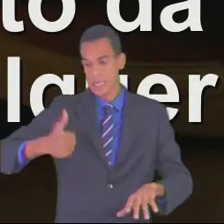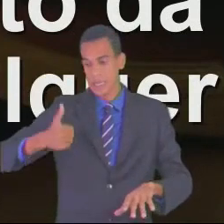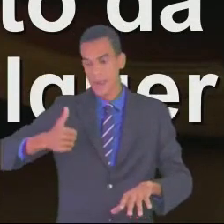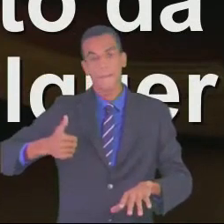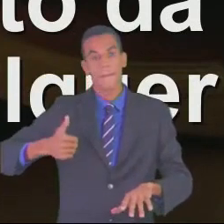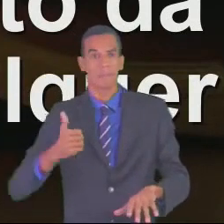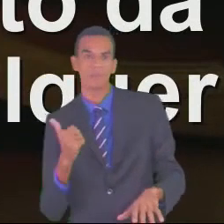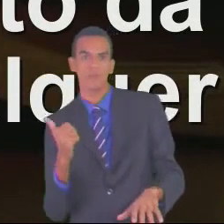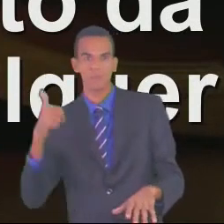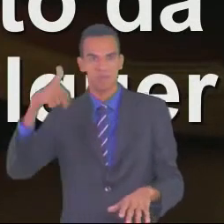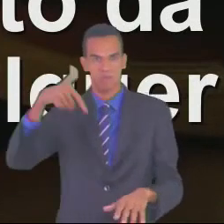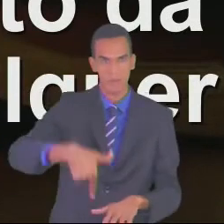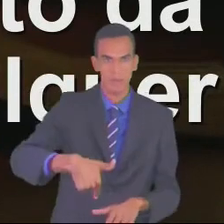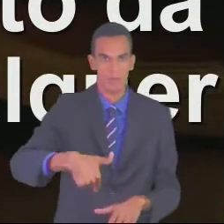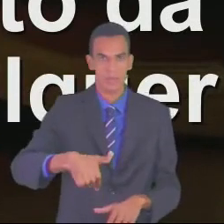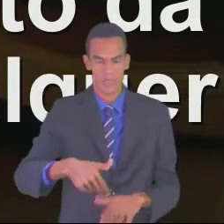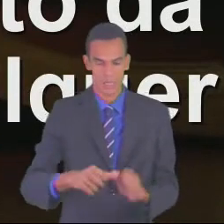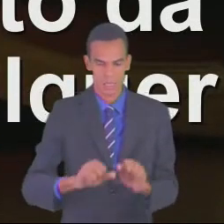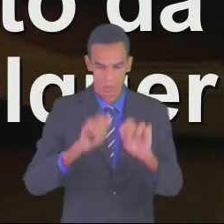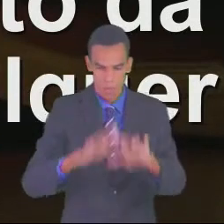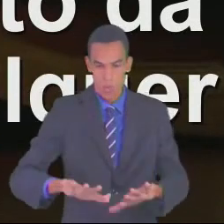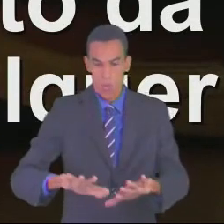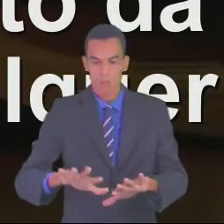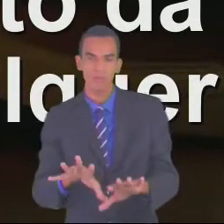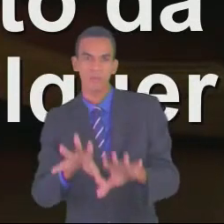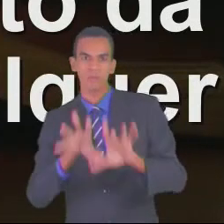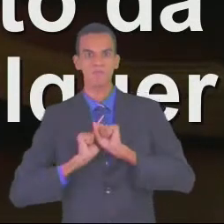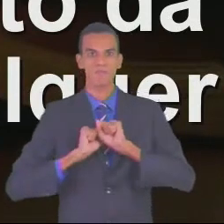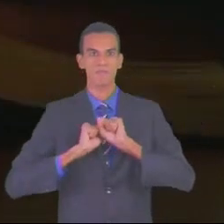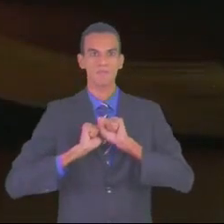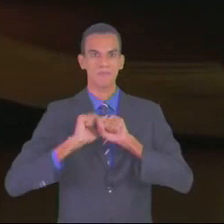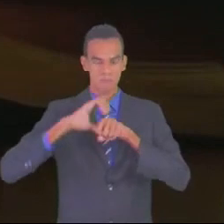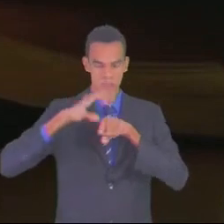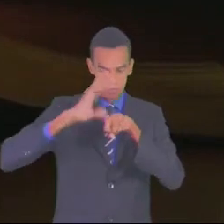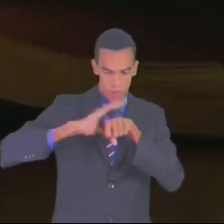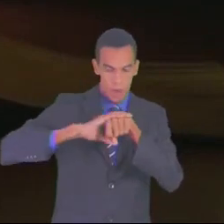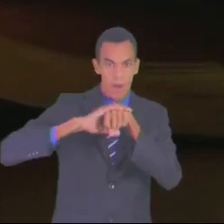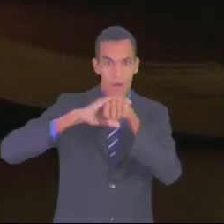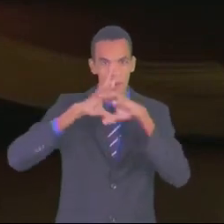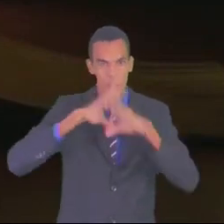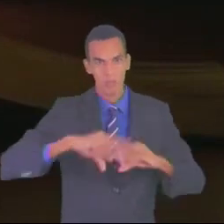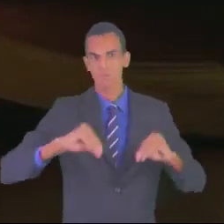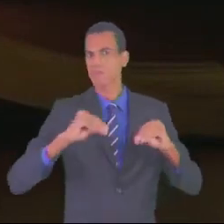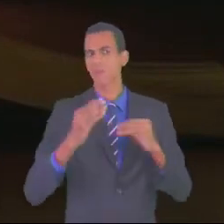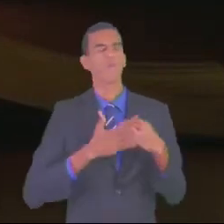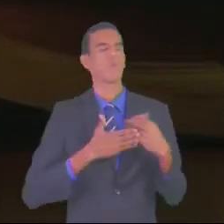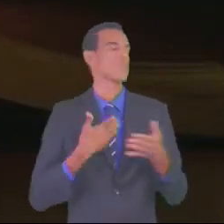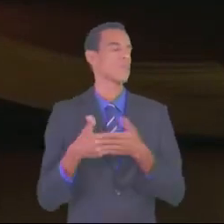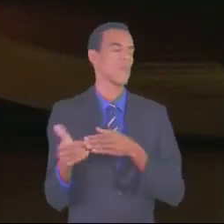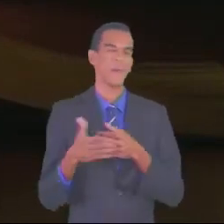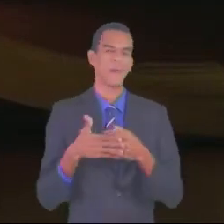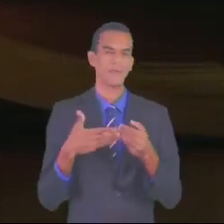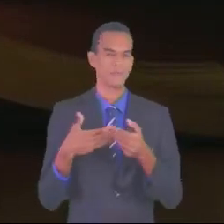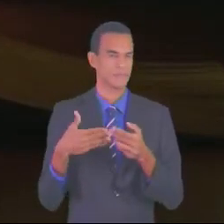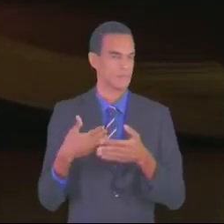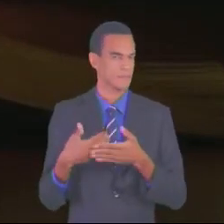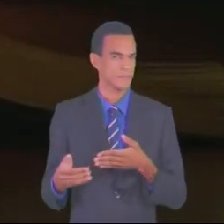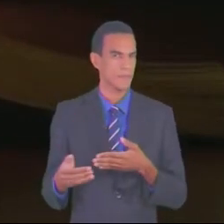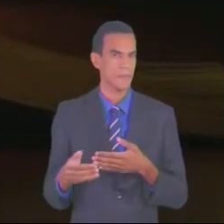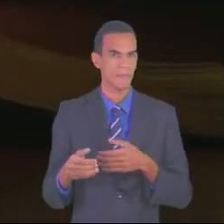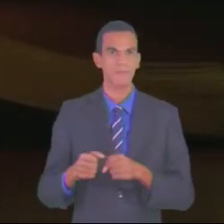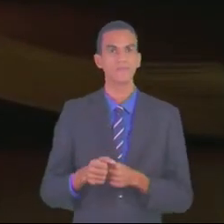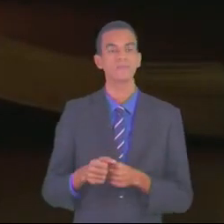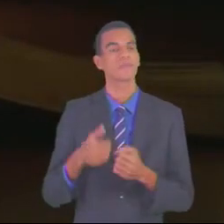descia, depois do movimento da água, sarava de qualquer enfermidade que tivesse. Sarava